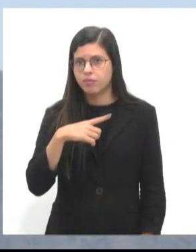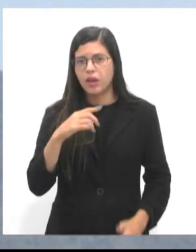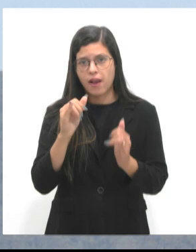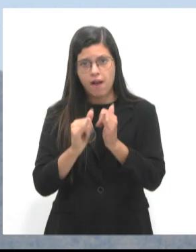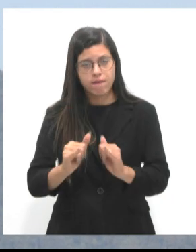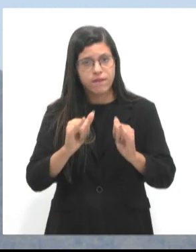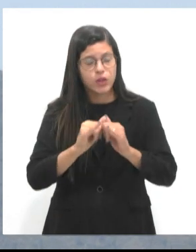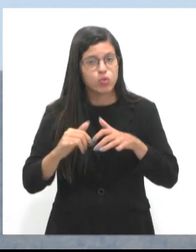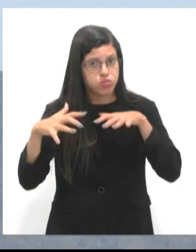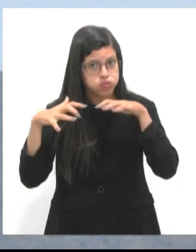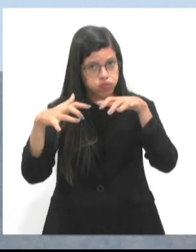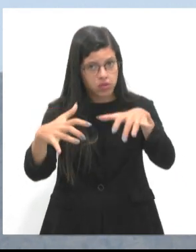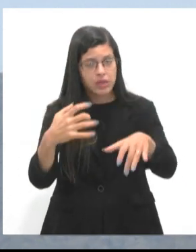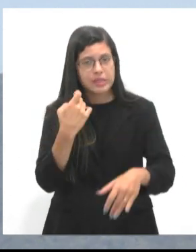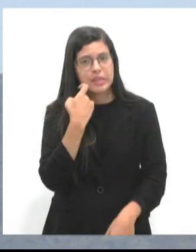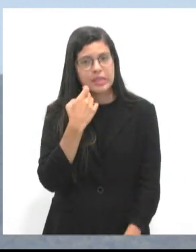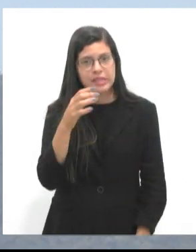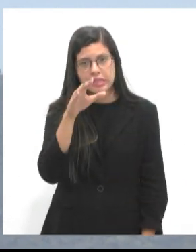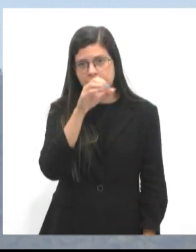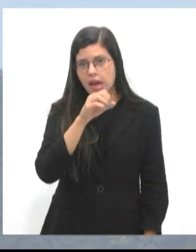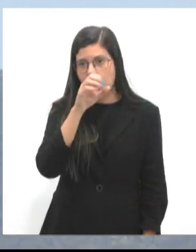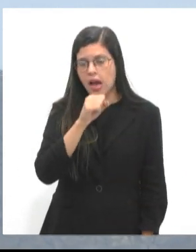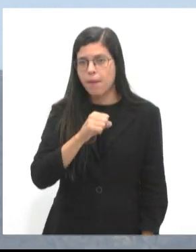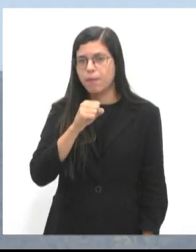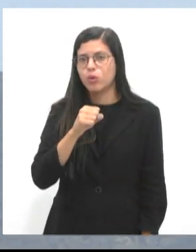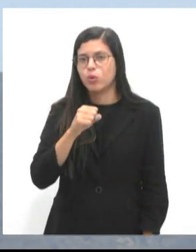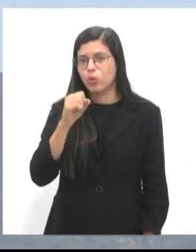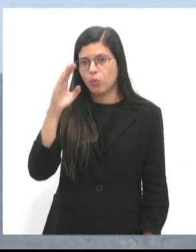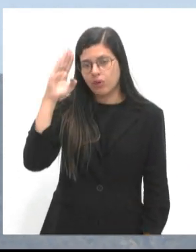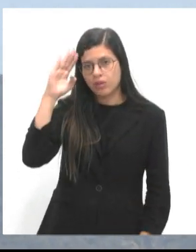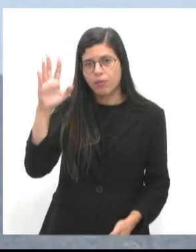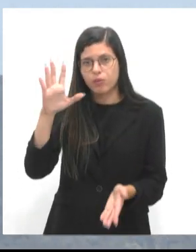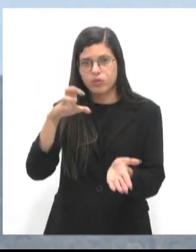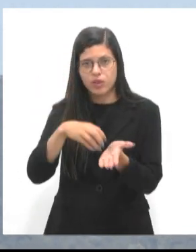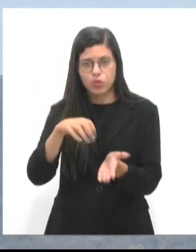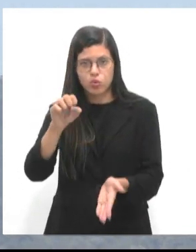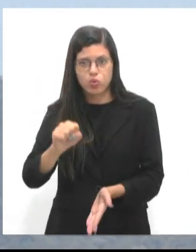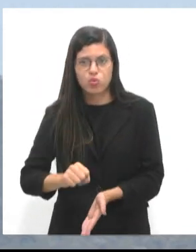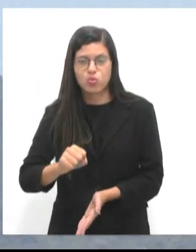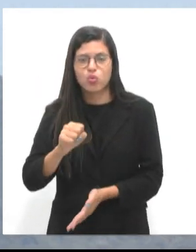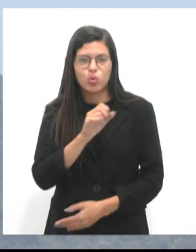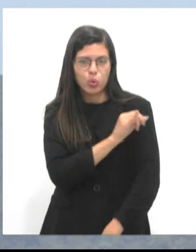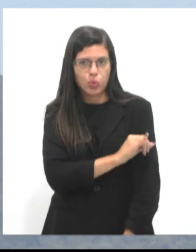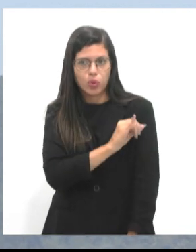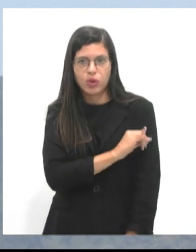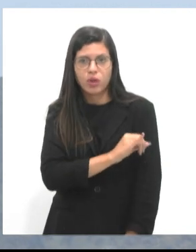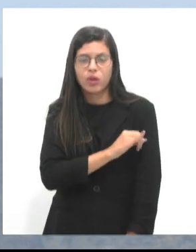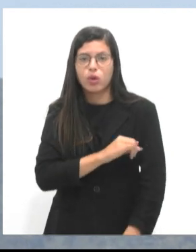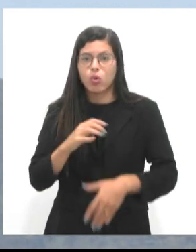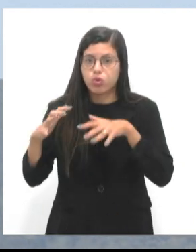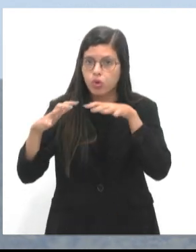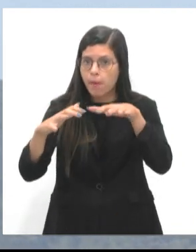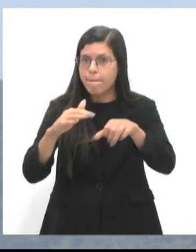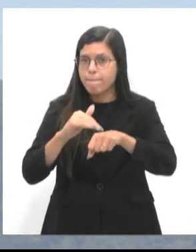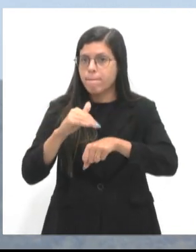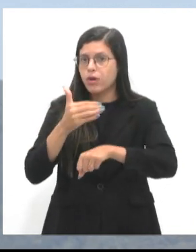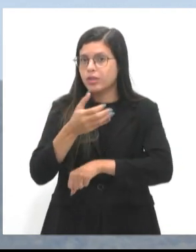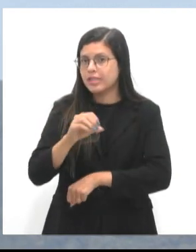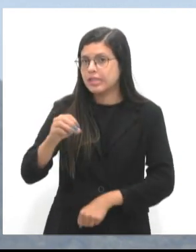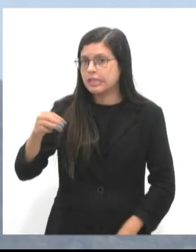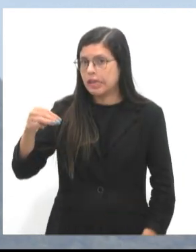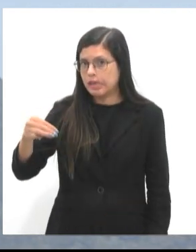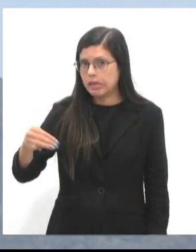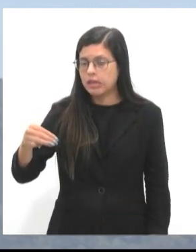para sexta e sábado, principalmente no centro-sul fluminense, com um grande volume de chuva que pode ultrapassar 100 milímetros. Fica